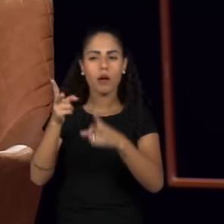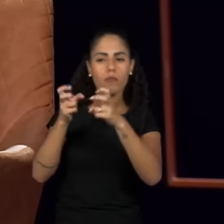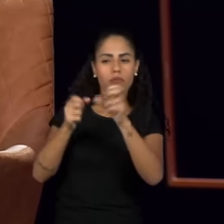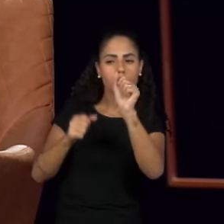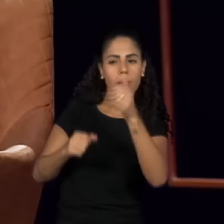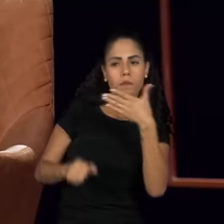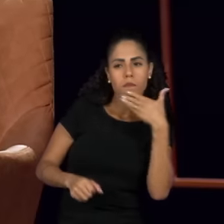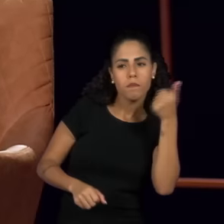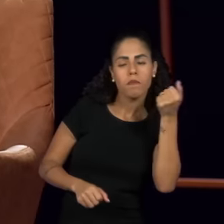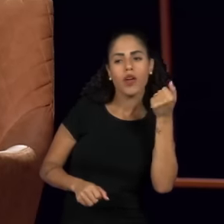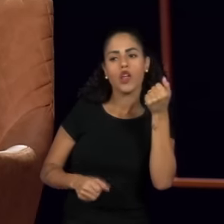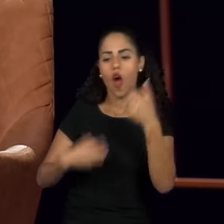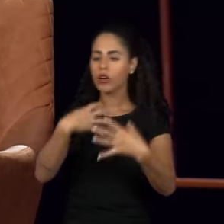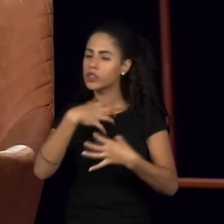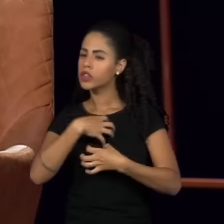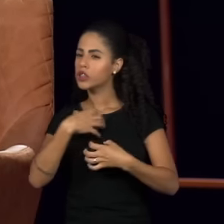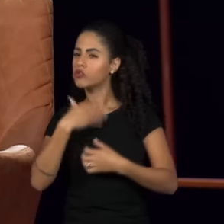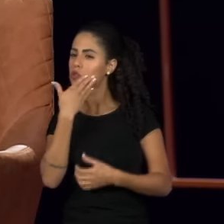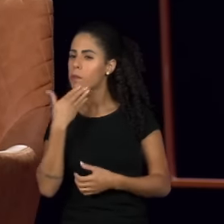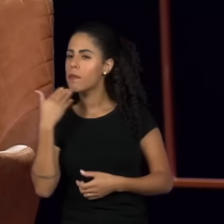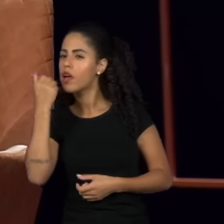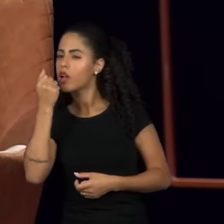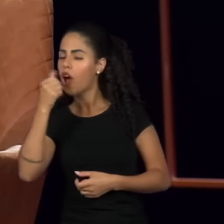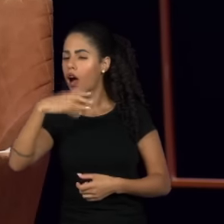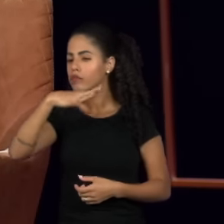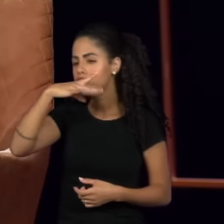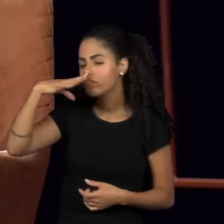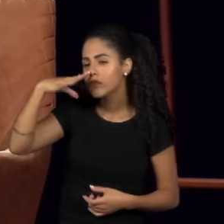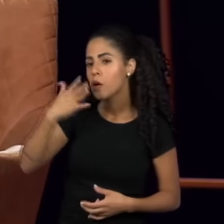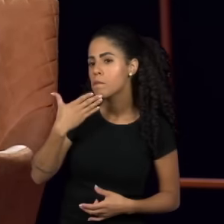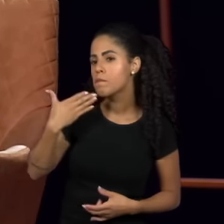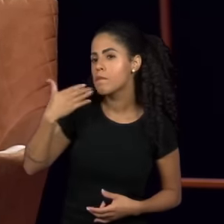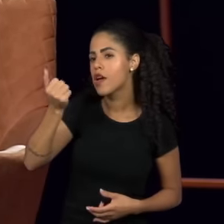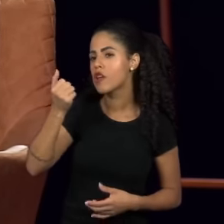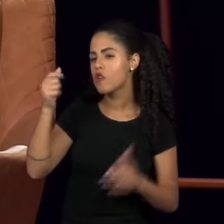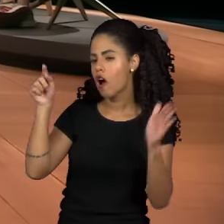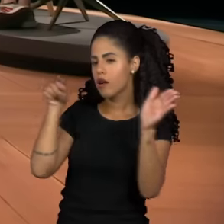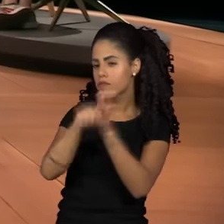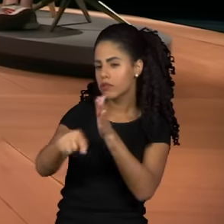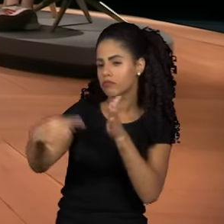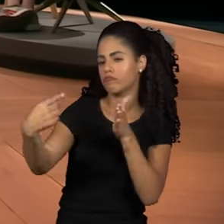coisas de uma forma melhor, fazer as perguntas, aprender a questionar, né?